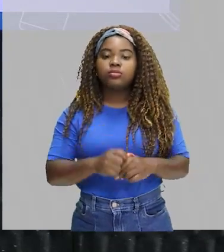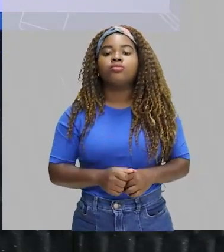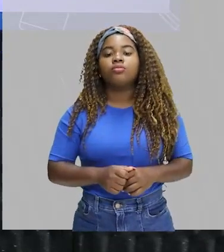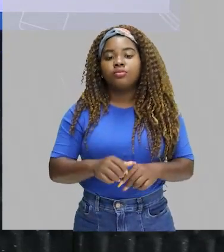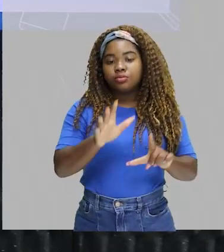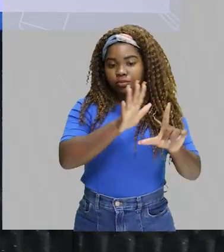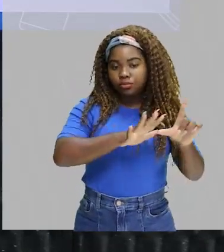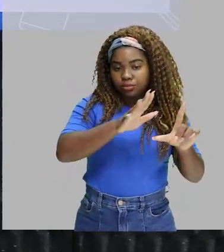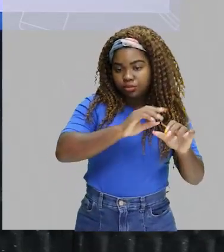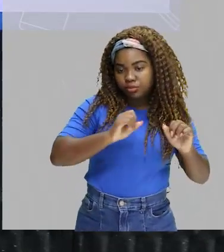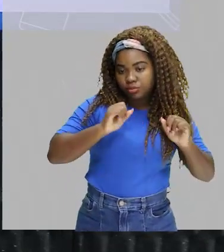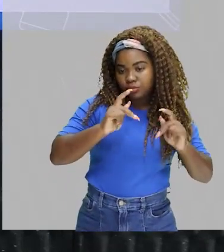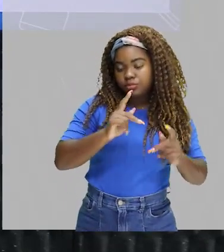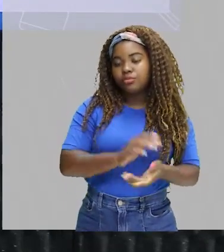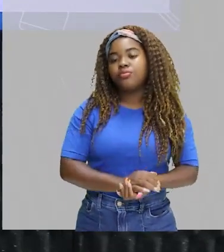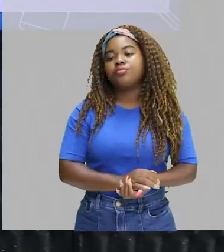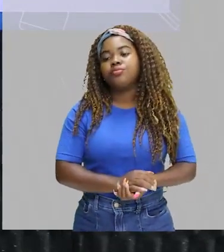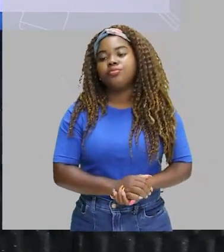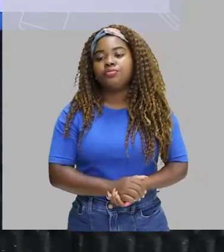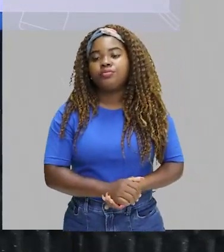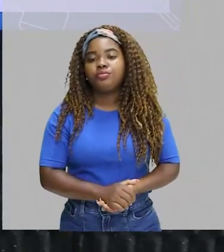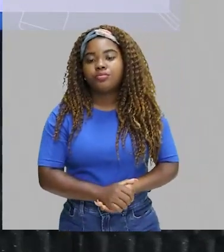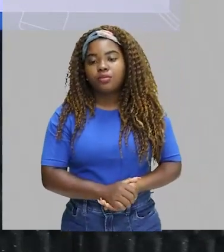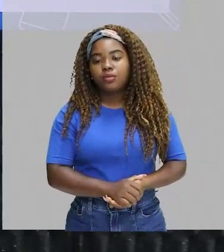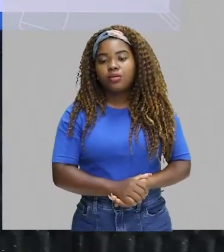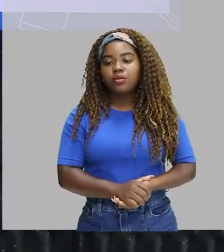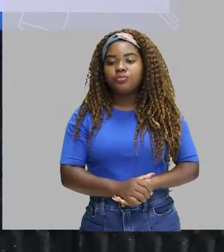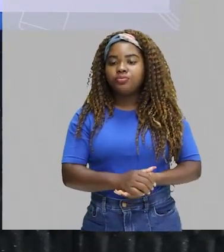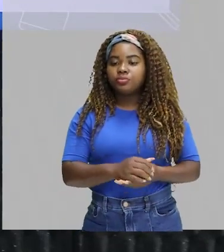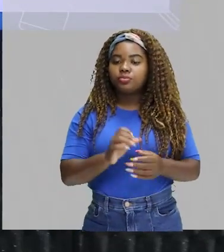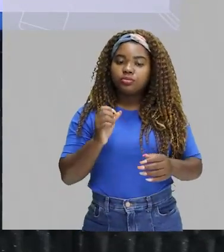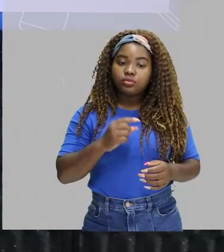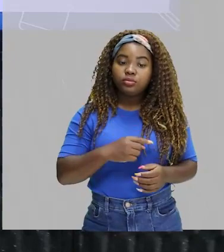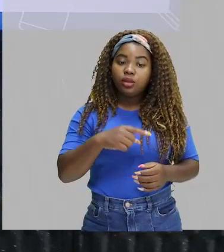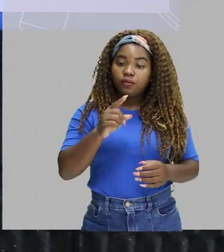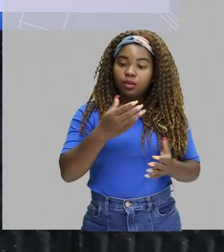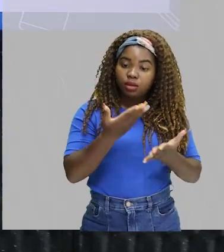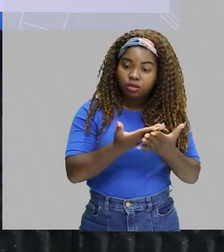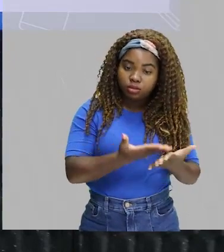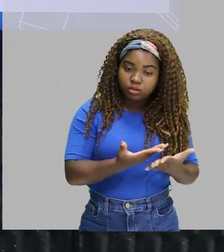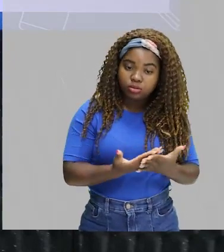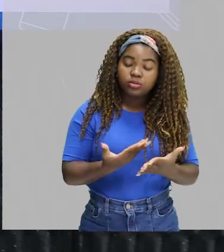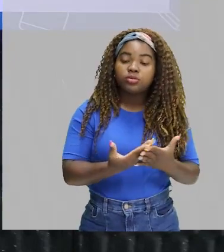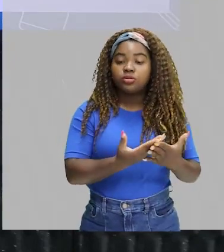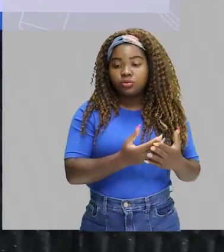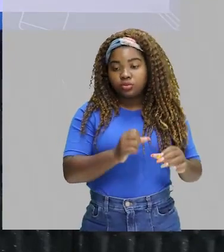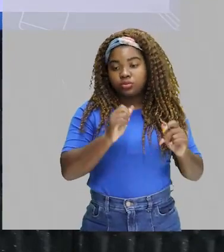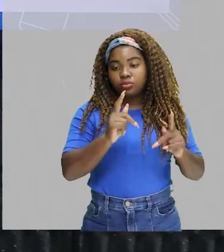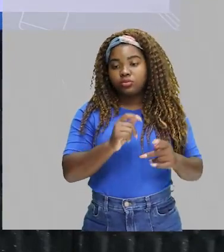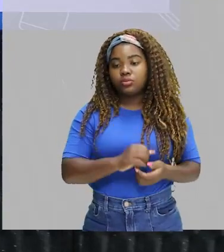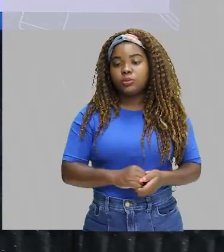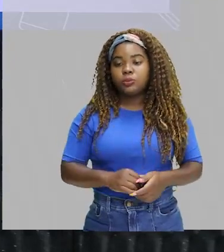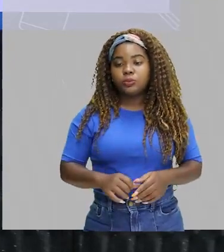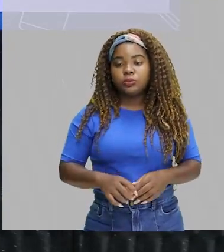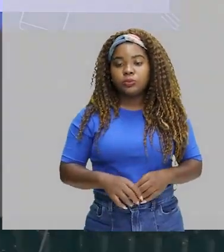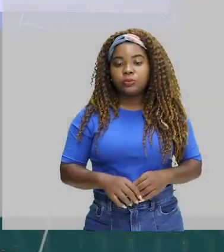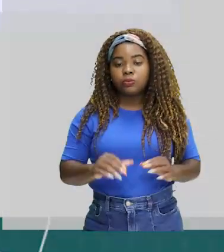E ajuda a gente com os seus, claro, os seus escritos, apontamentos e descrições a partir das aulas